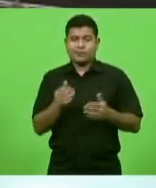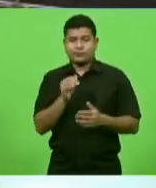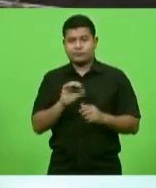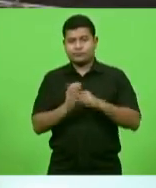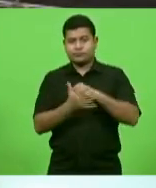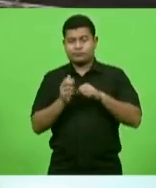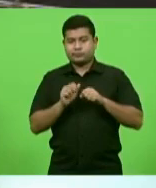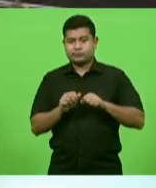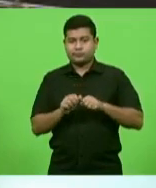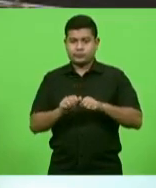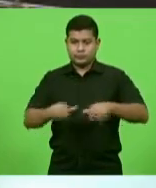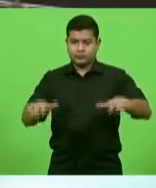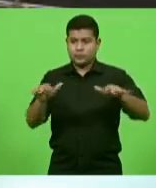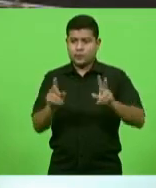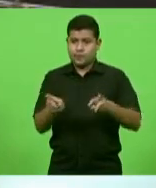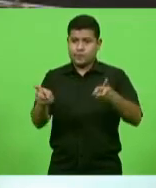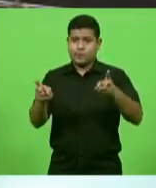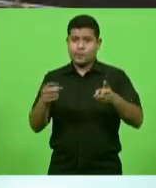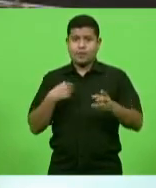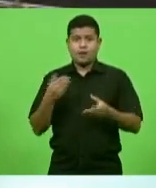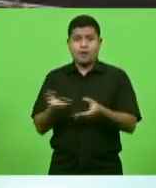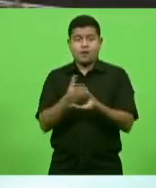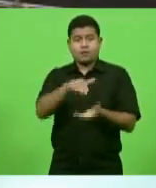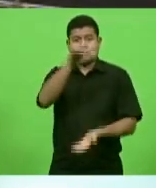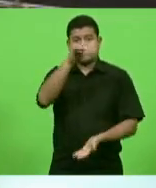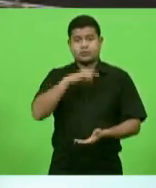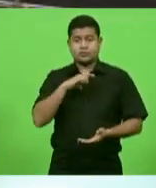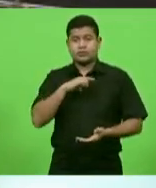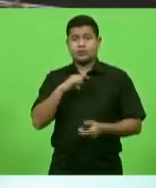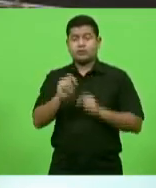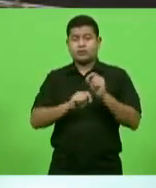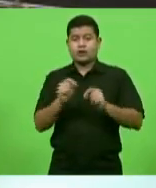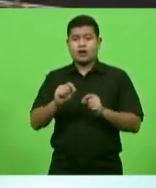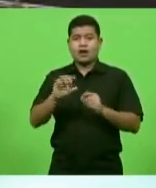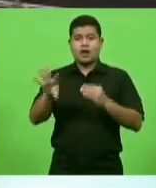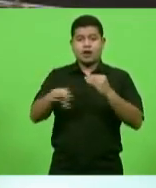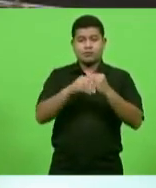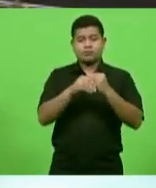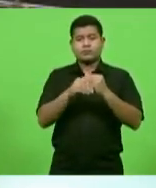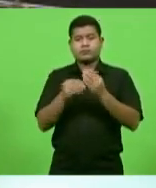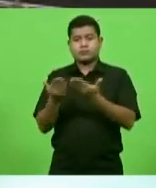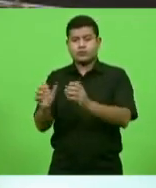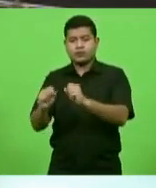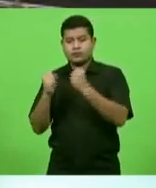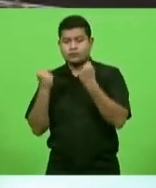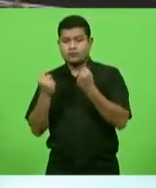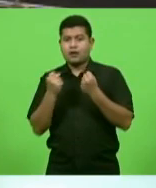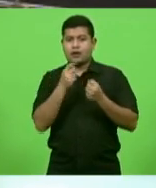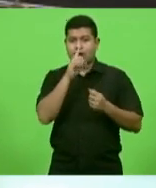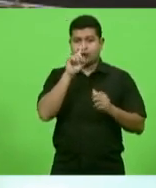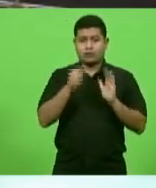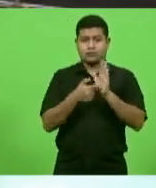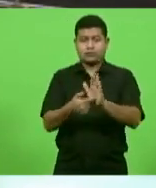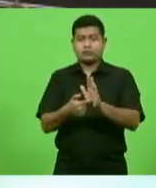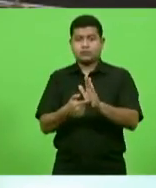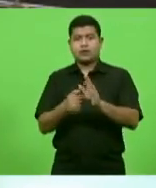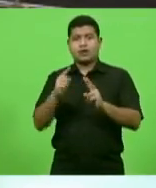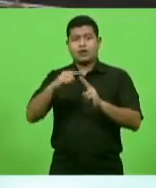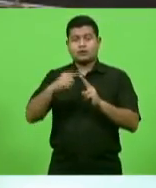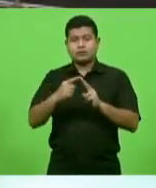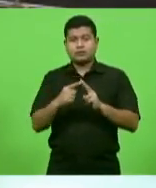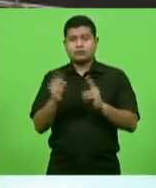são compostos pela acusação e pela defesa pelas operações axigenio 1 e 2